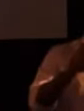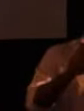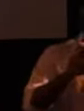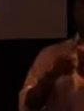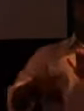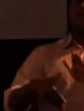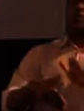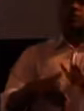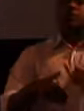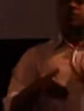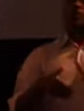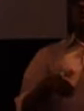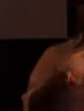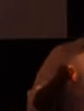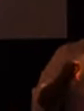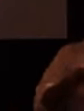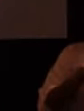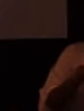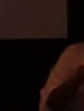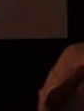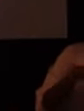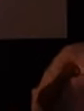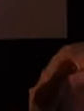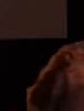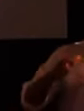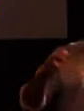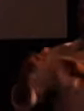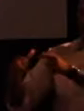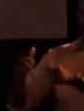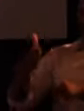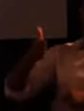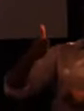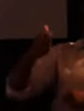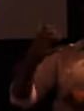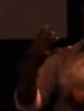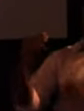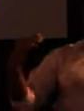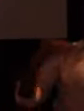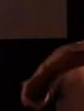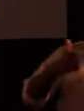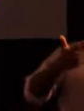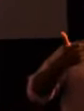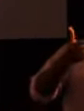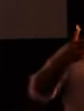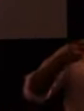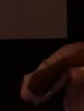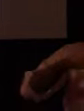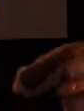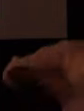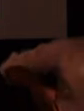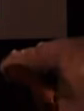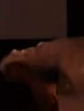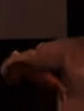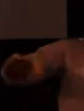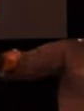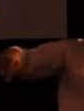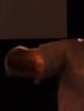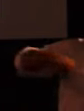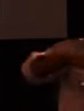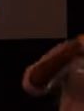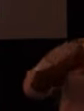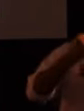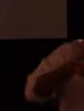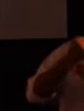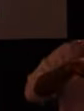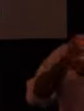Nos trechos 4 a 12, nós estamos falando aí na borda da orla atlântica, as edificações com